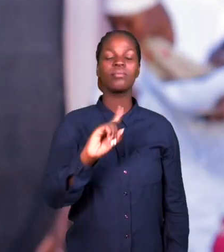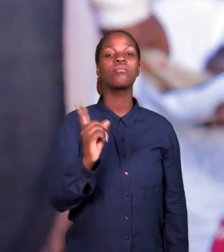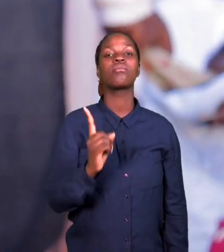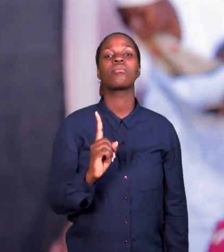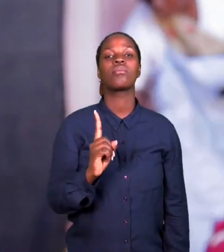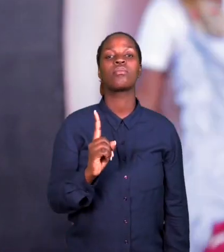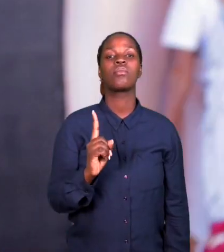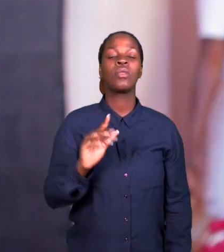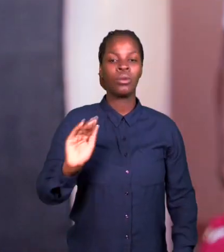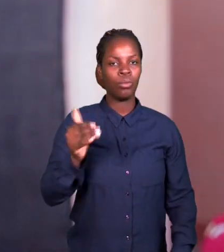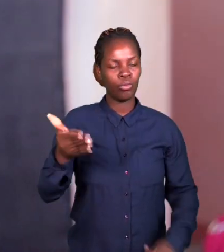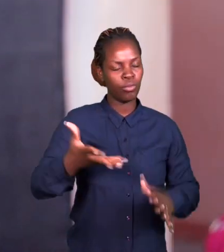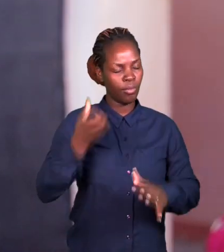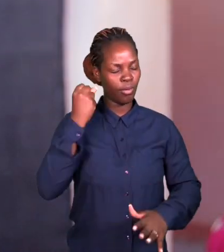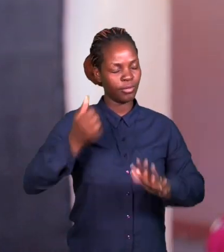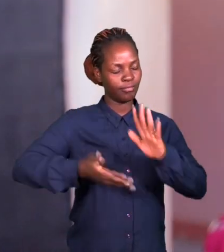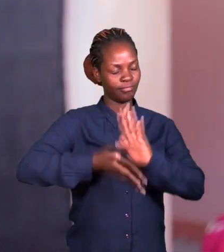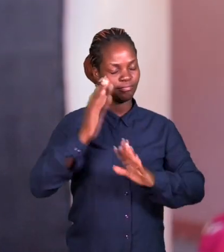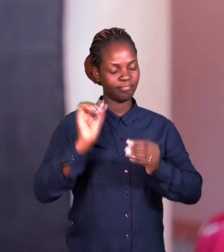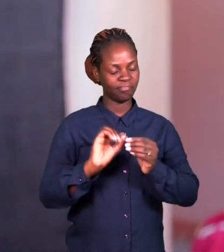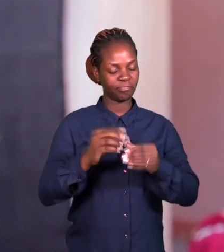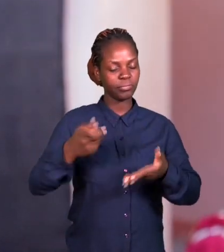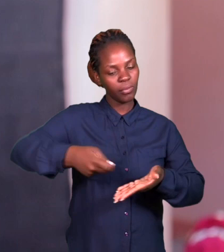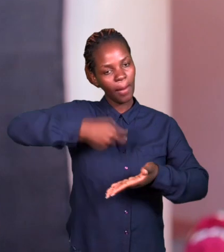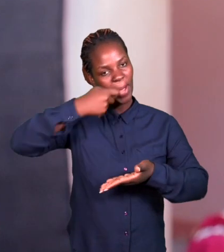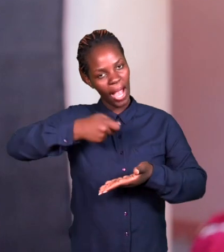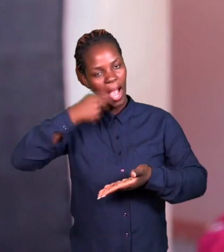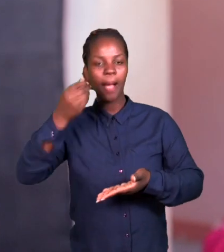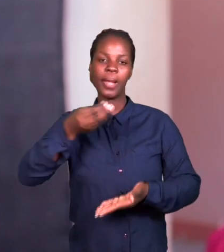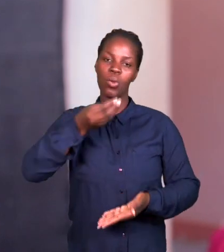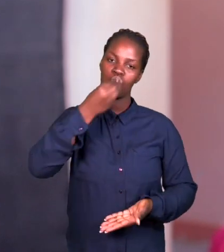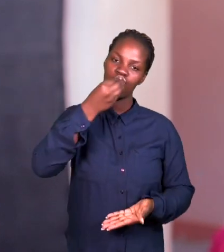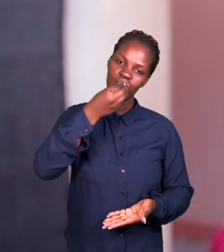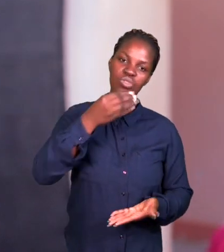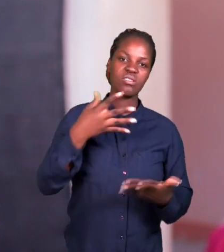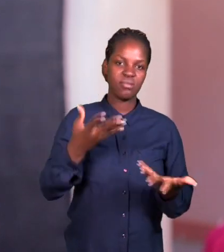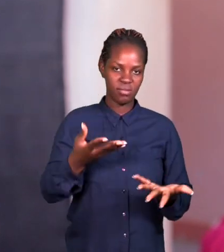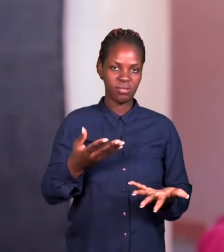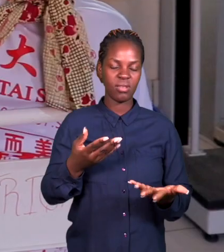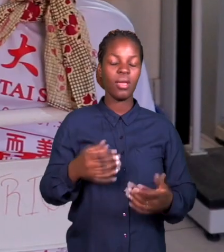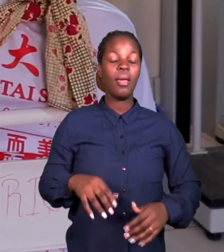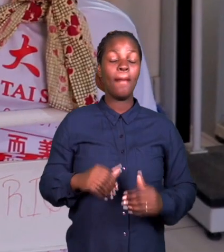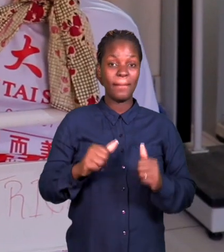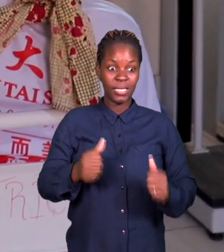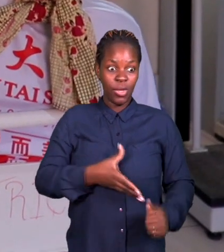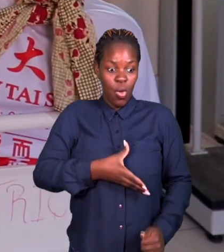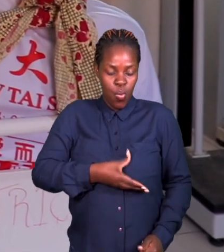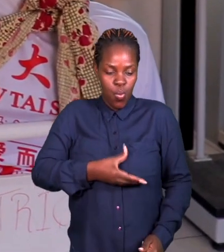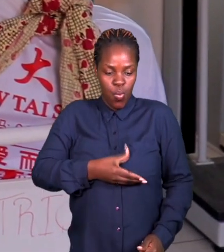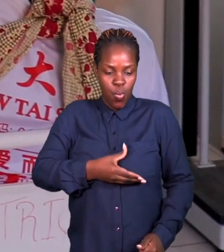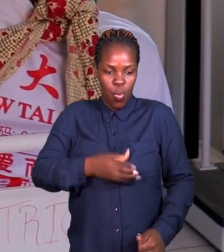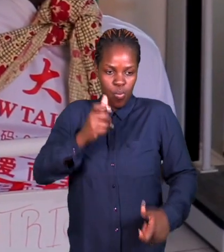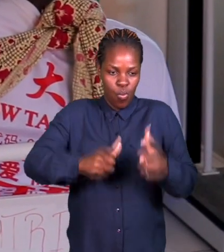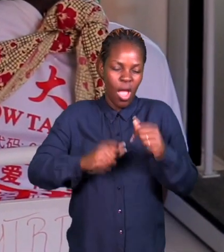já pode-se introduzir a alimentação complementar. Mas o leite materno vai até os seus 2 anos. Essa